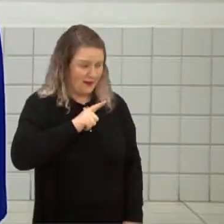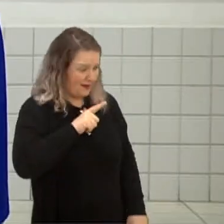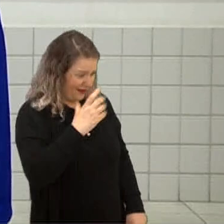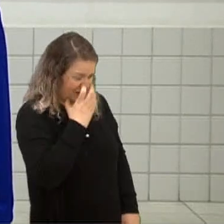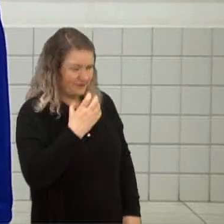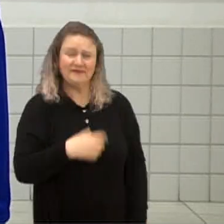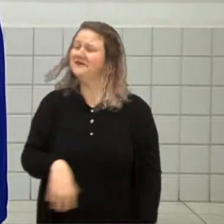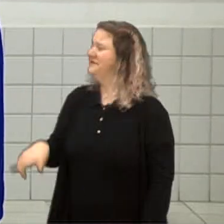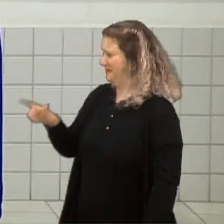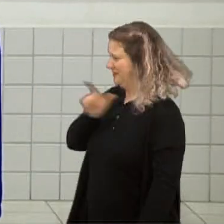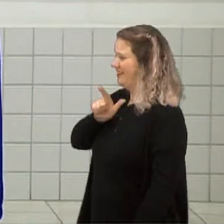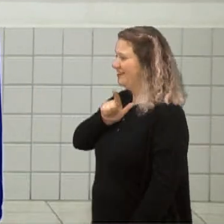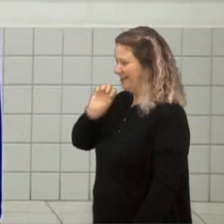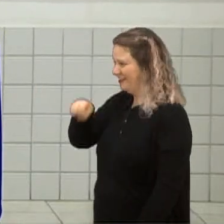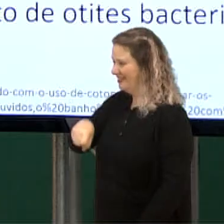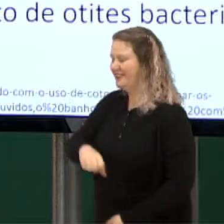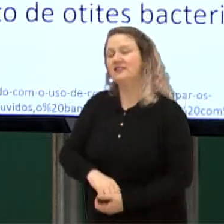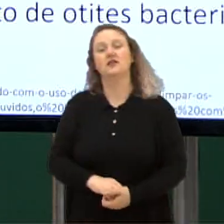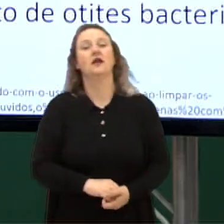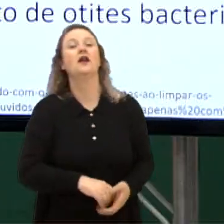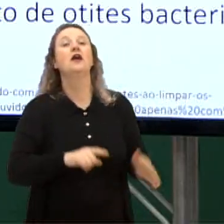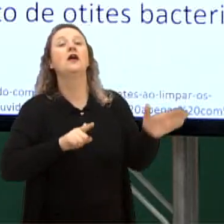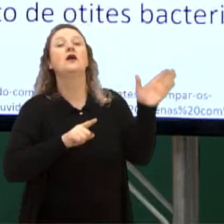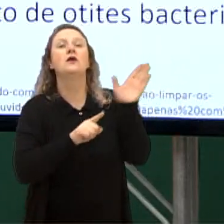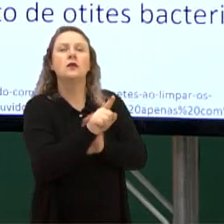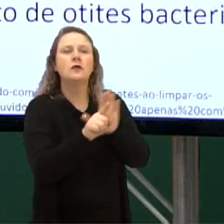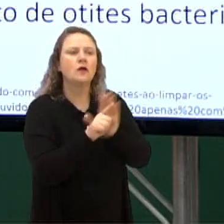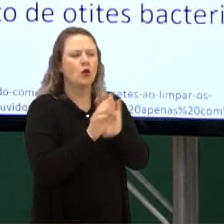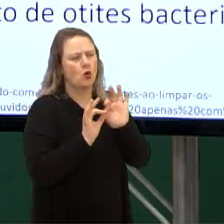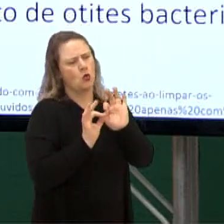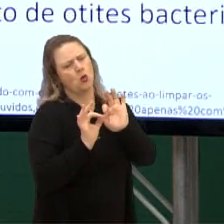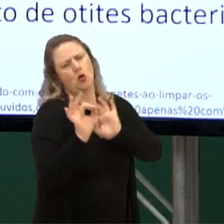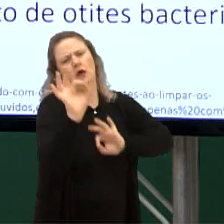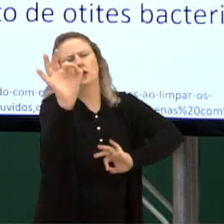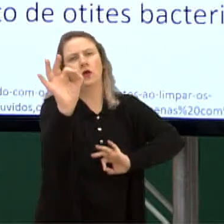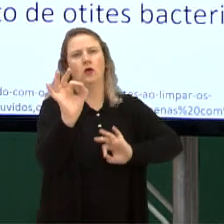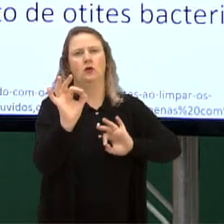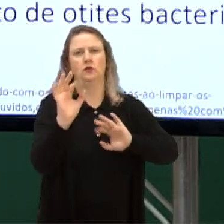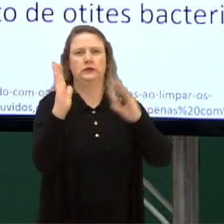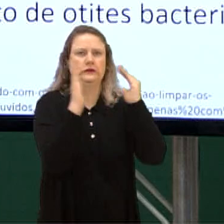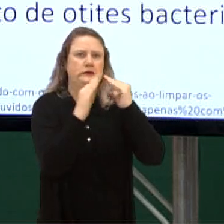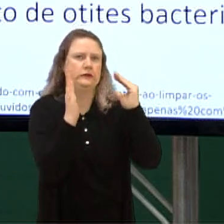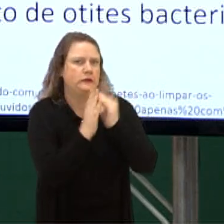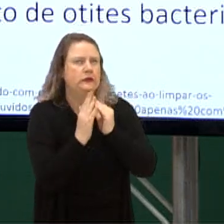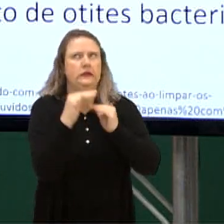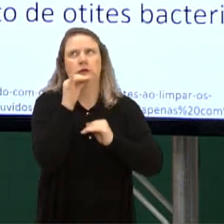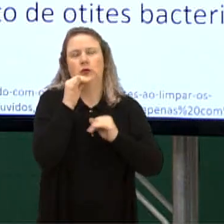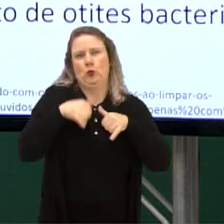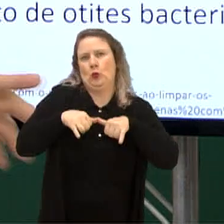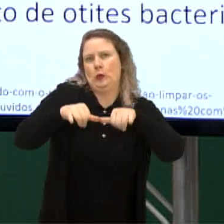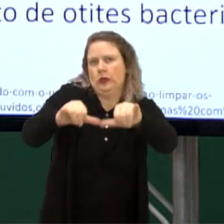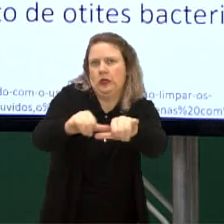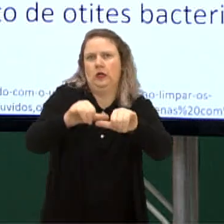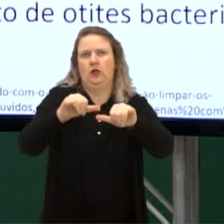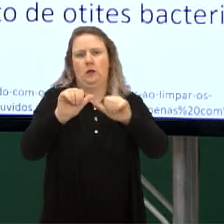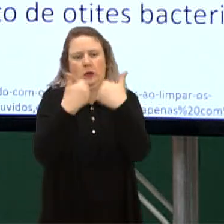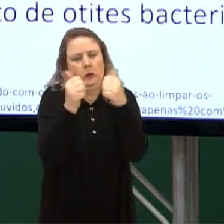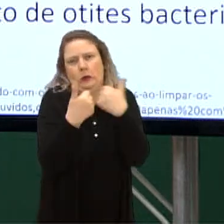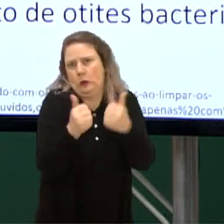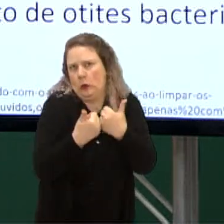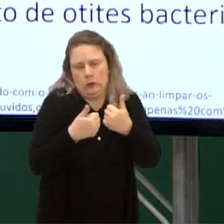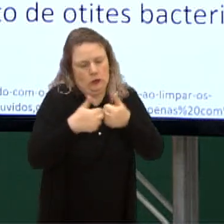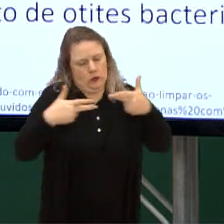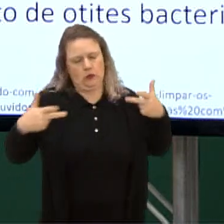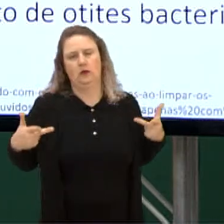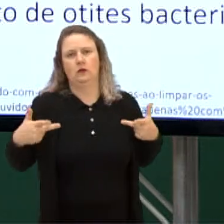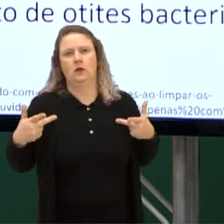Sim. Agora eu pergunto para você, você está longe de casa, você foi comprar pão, você foi no mercado, ou está aqui na gravação comigo, e